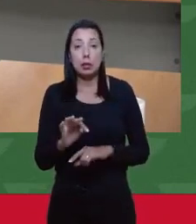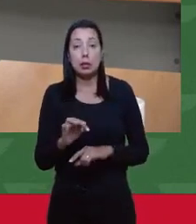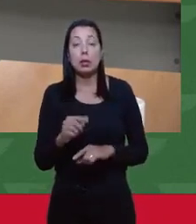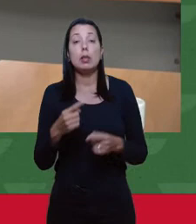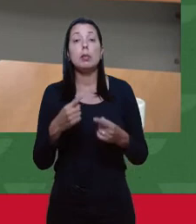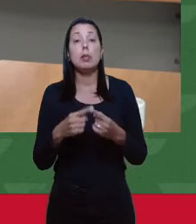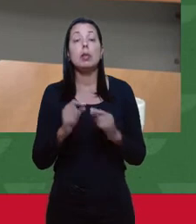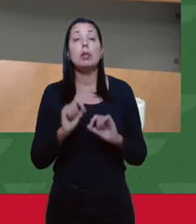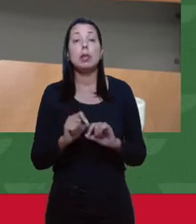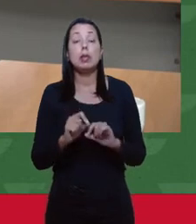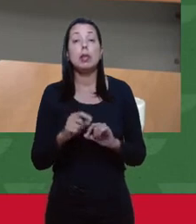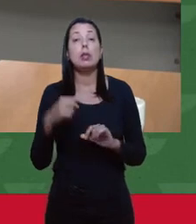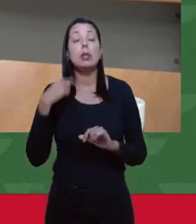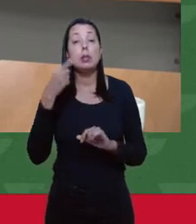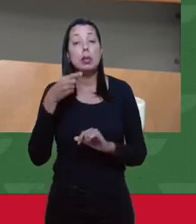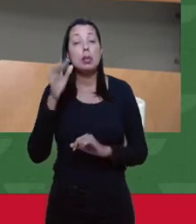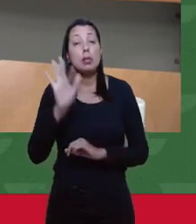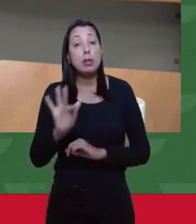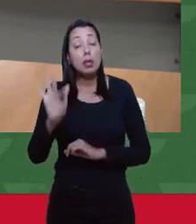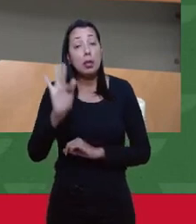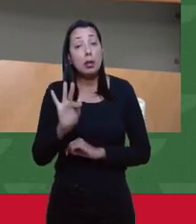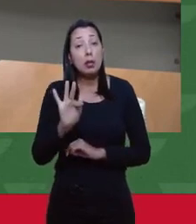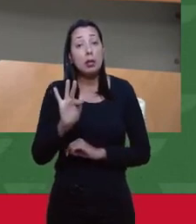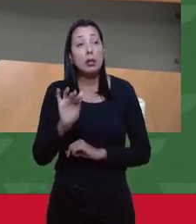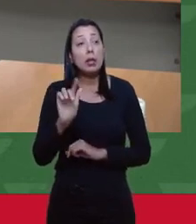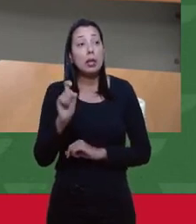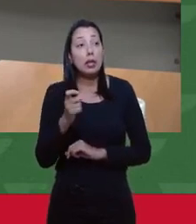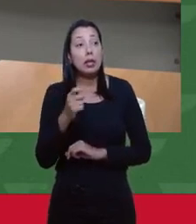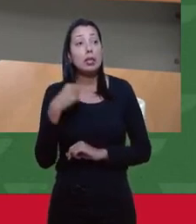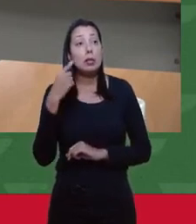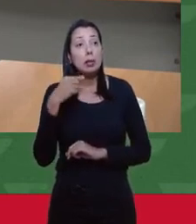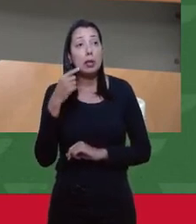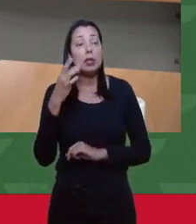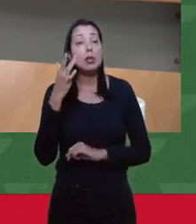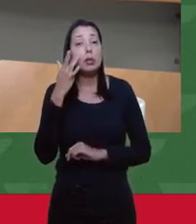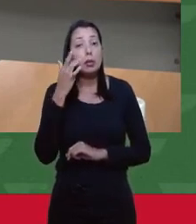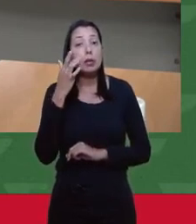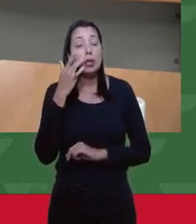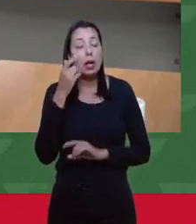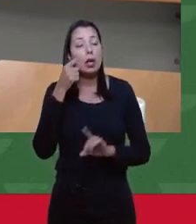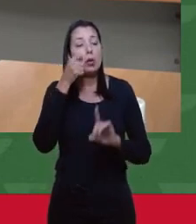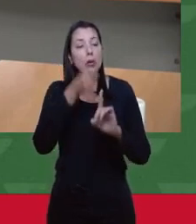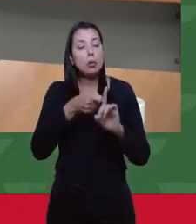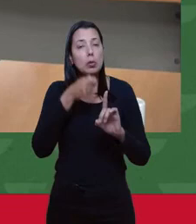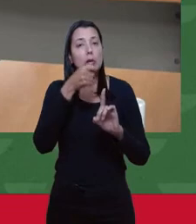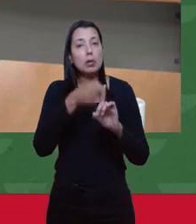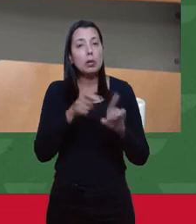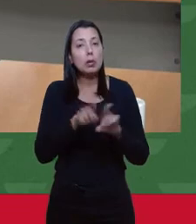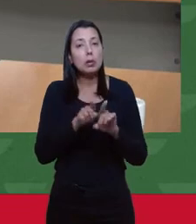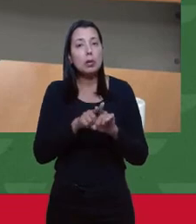da bancada dos deputados federais. Luziane Lins, deputada do Ceará, nossa grande lutadora,